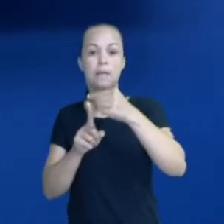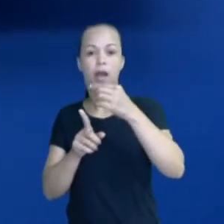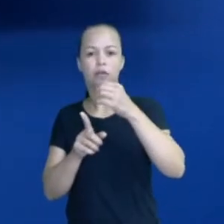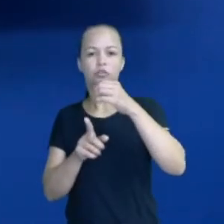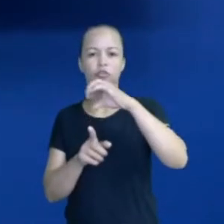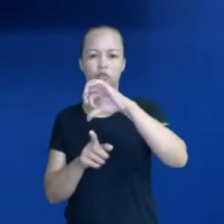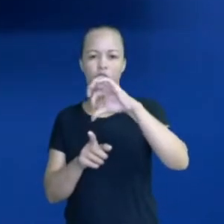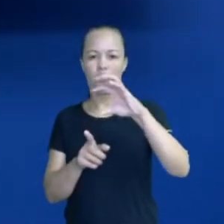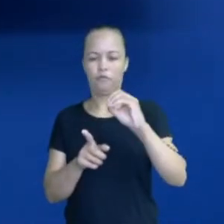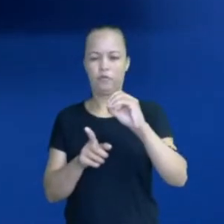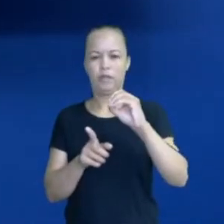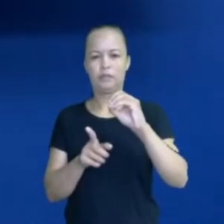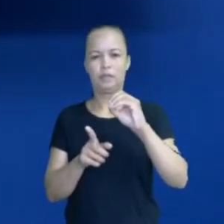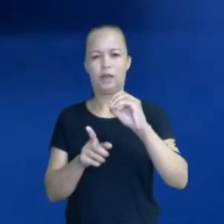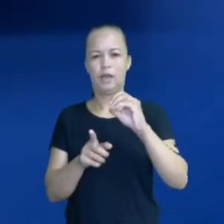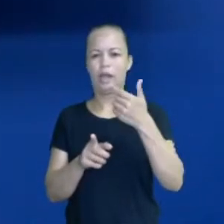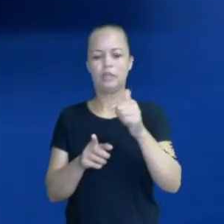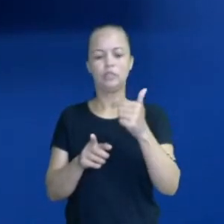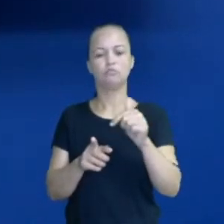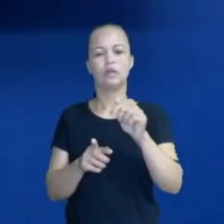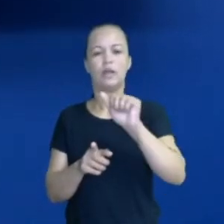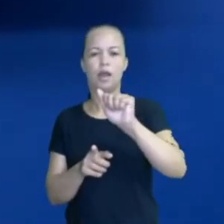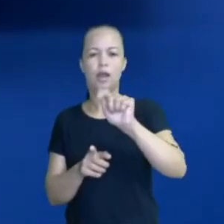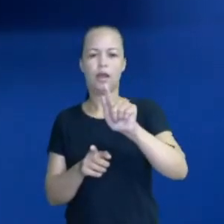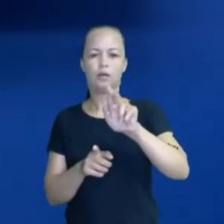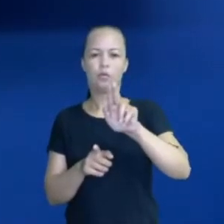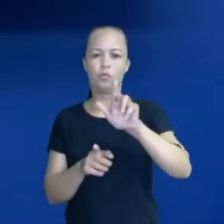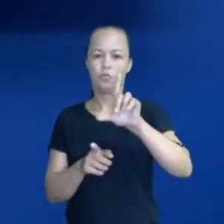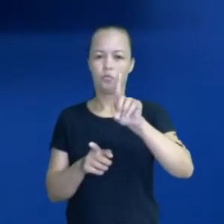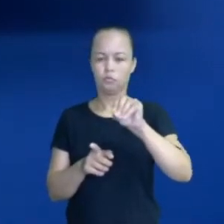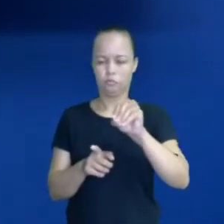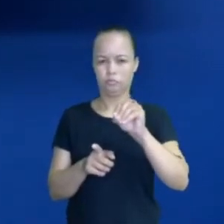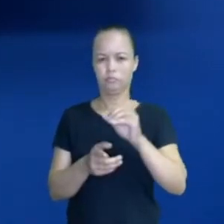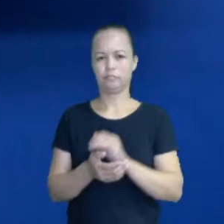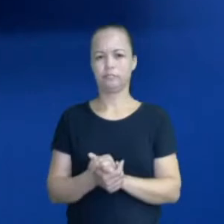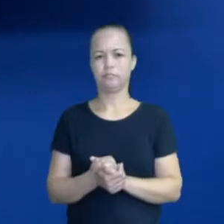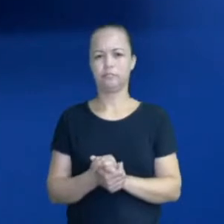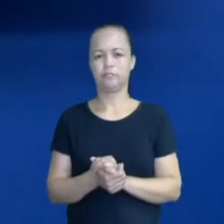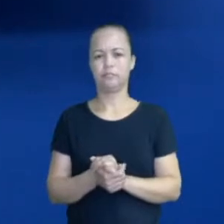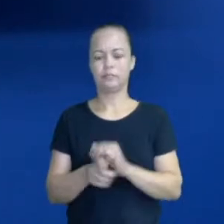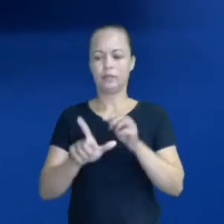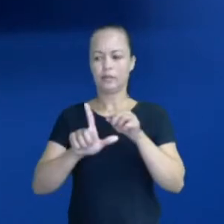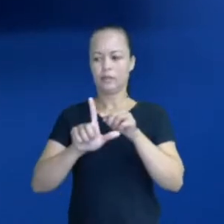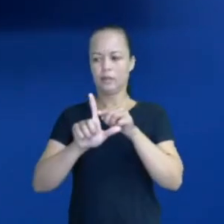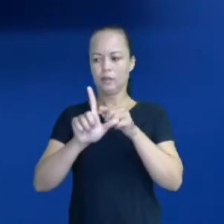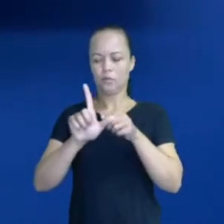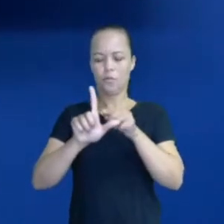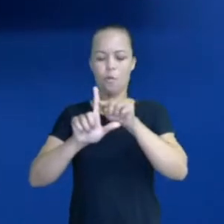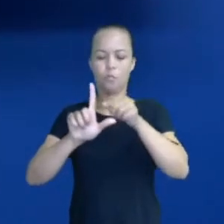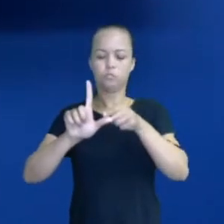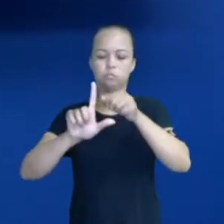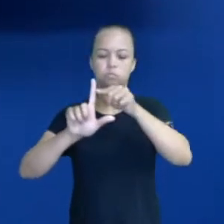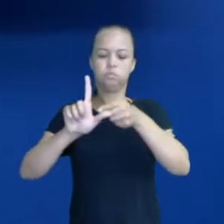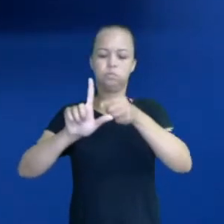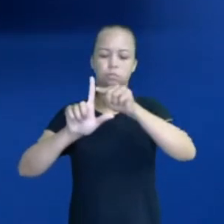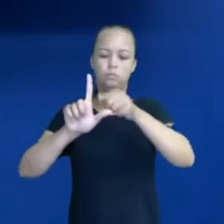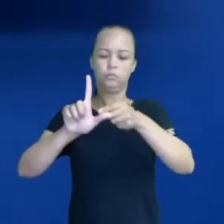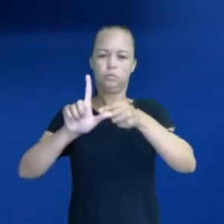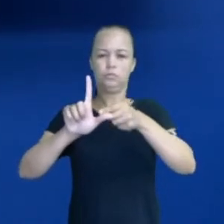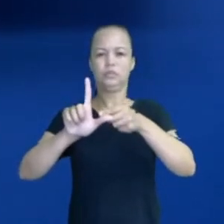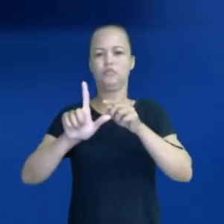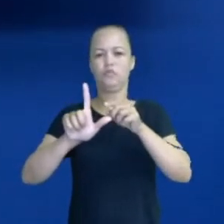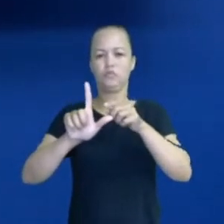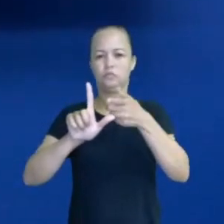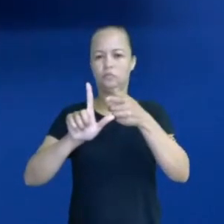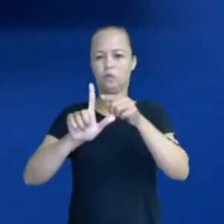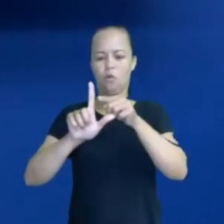a parte que estaria aqui 0, ó, no reto, se a gente for observar, ele zera. É como se eu estivesse no